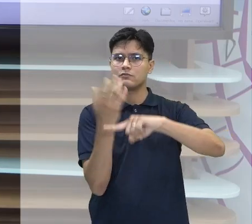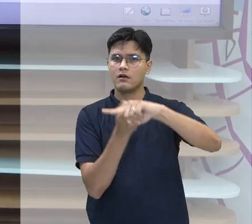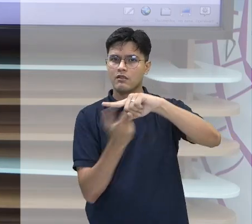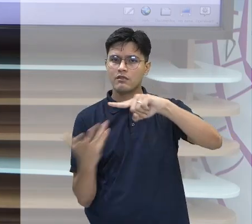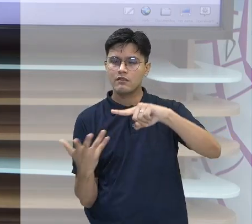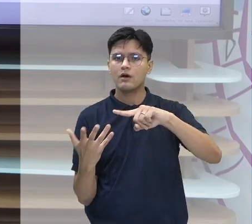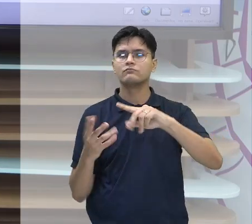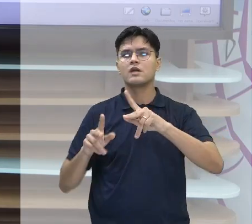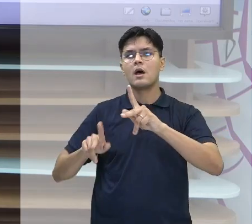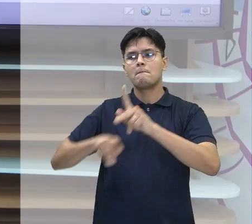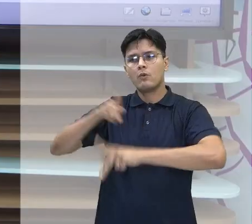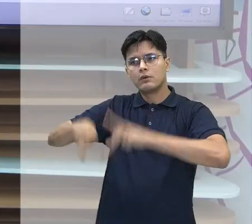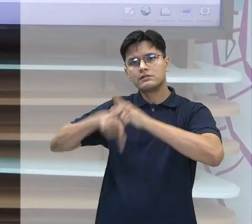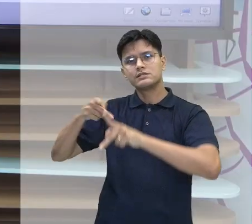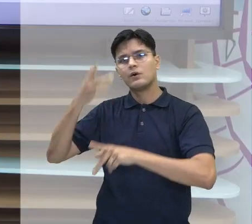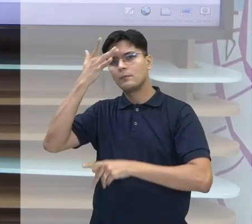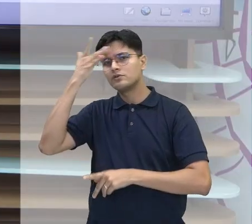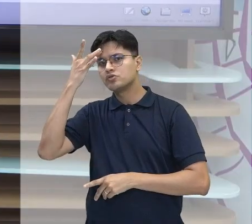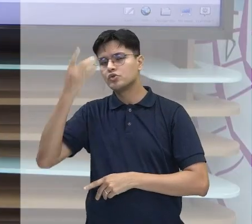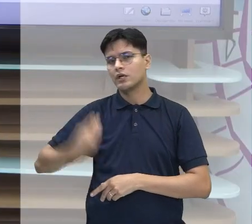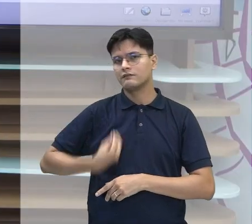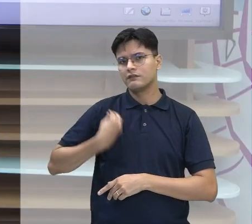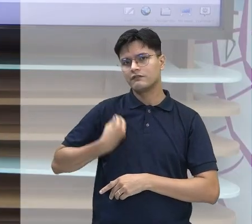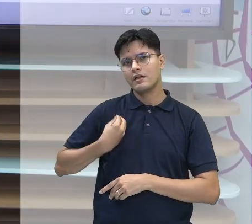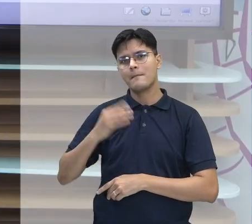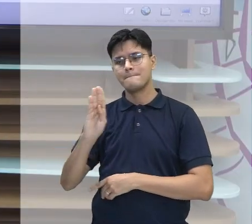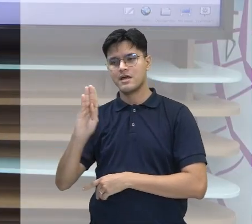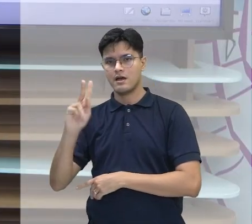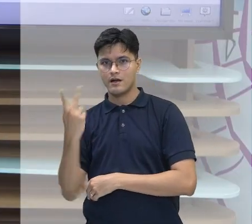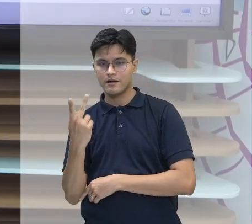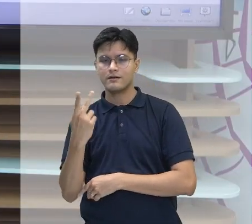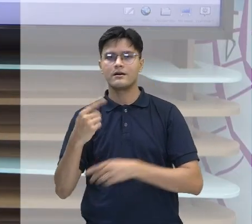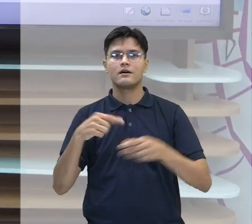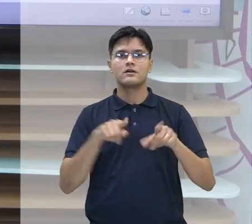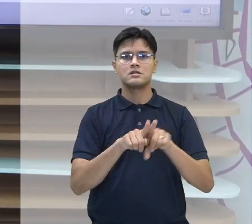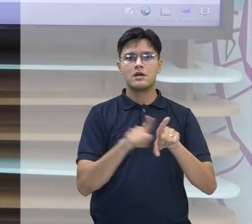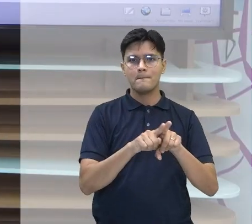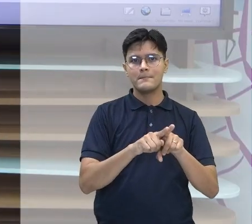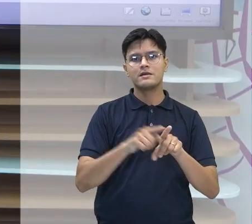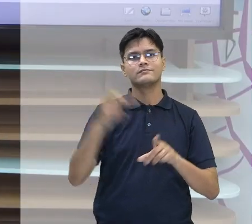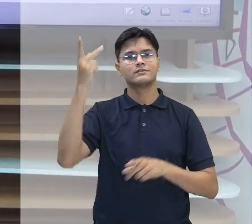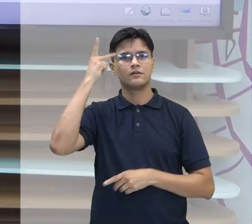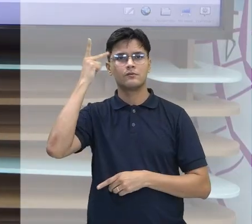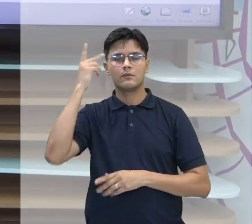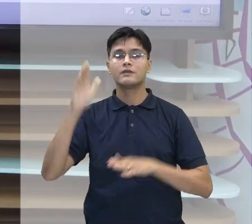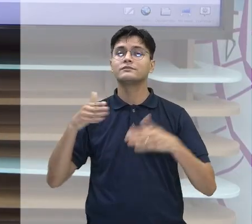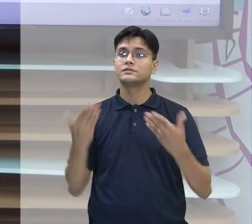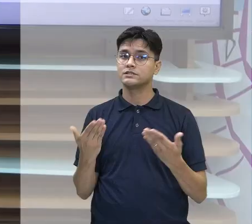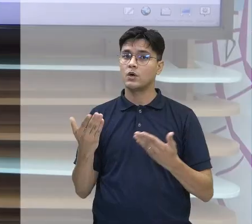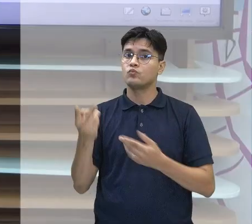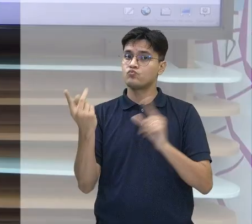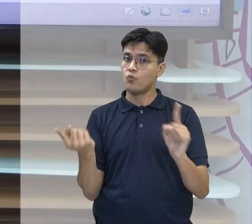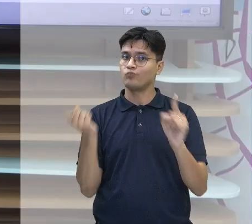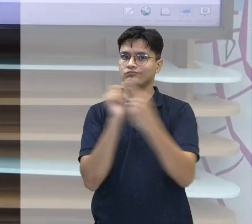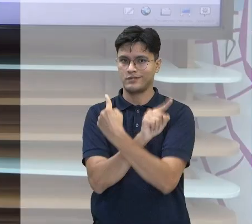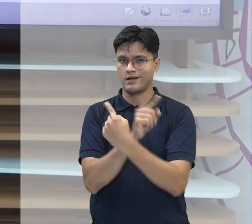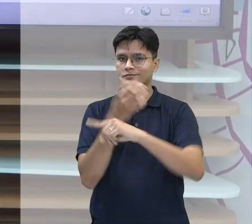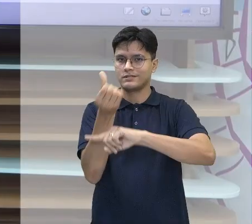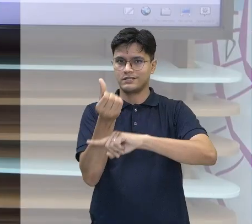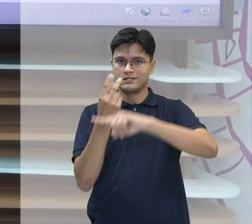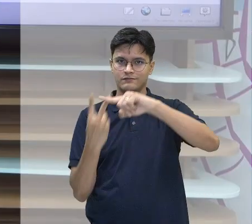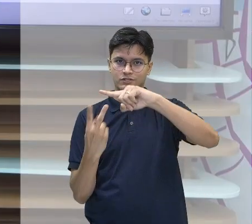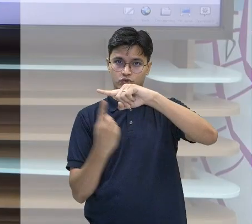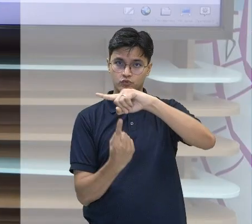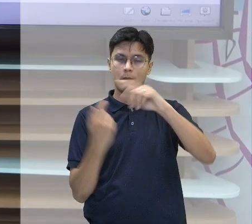São Paulo, aí sim nós teríamos 6 sobre 21, tá? Tem que ficar bem atento na pergunta que está